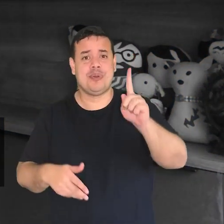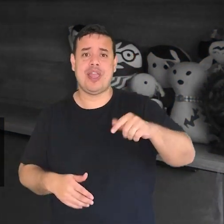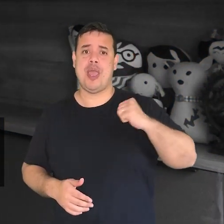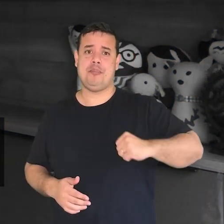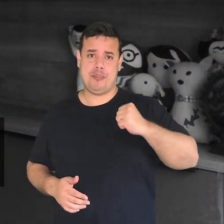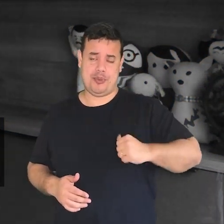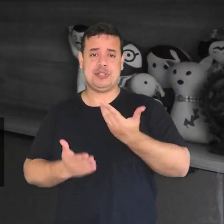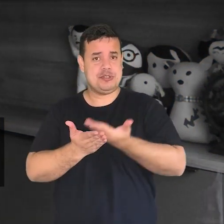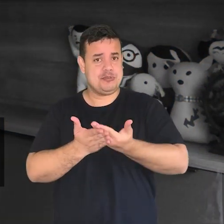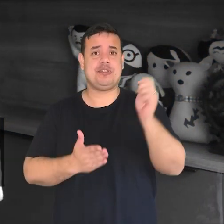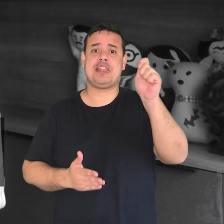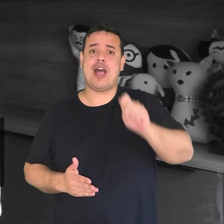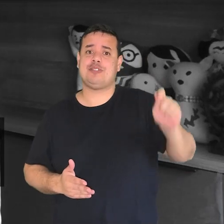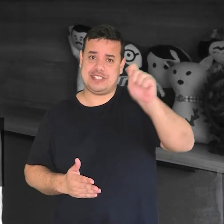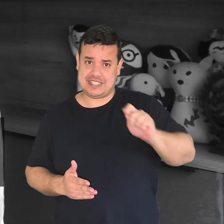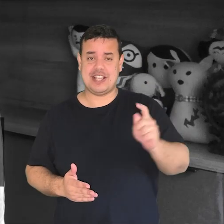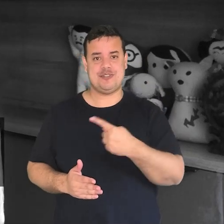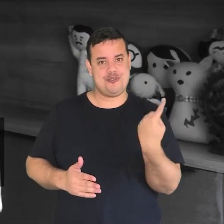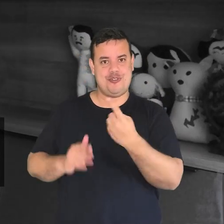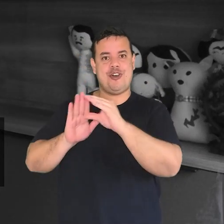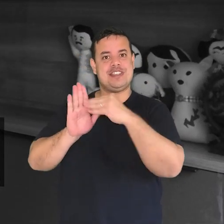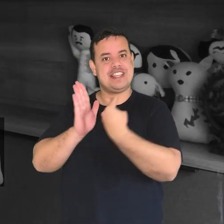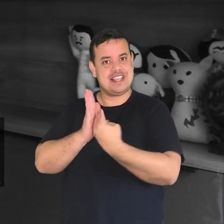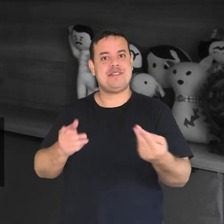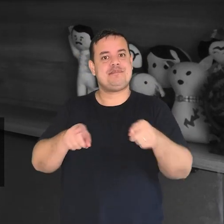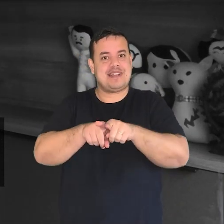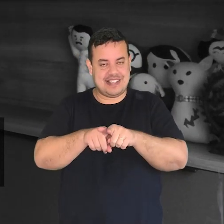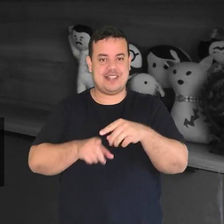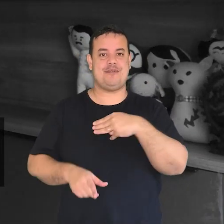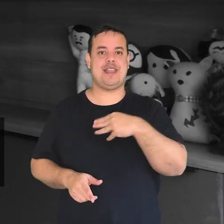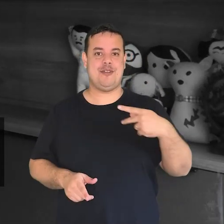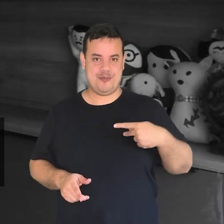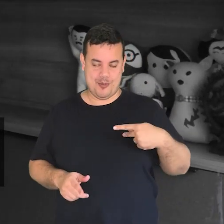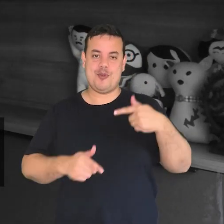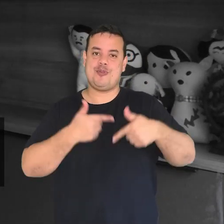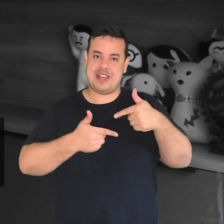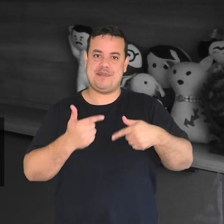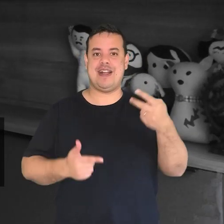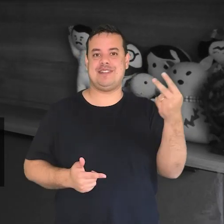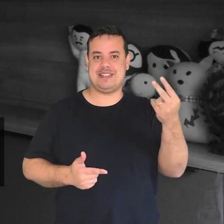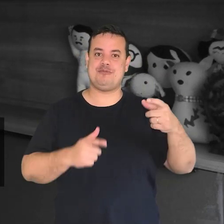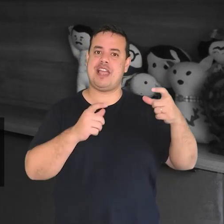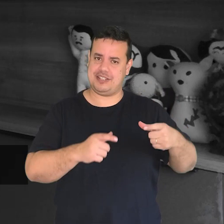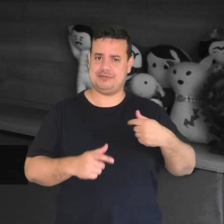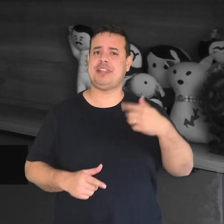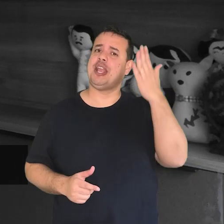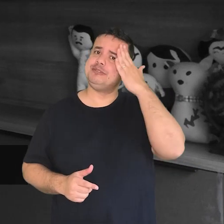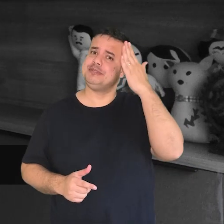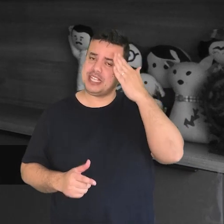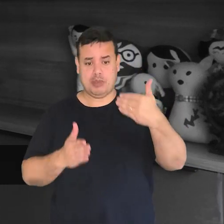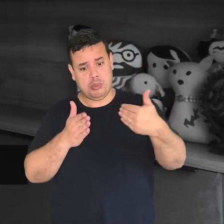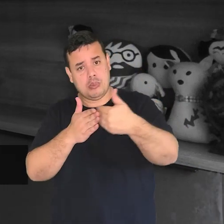são as bolsas de estudo da Associação Somos CE em parceria com o Ministério Público do Trabalho da 2ª Região. Eu sei,